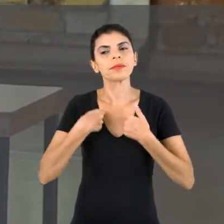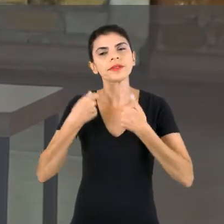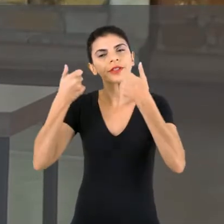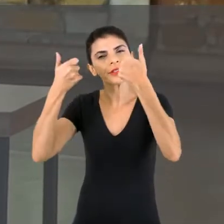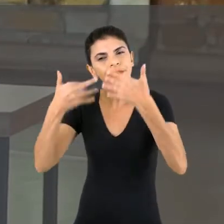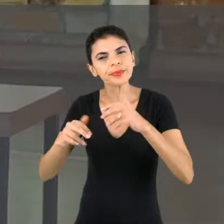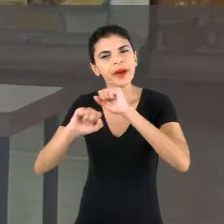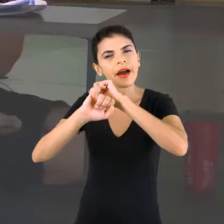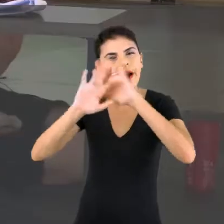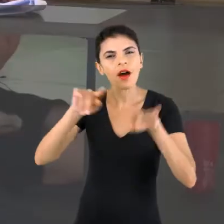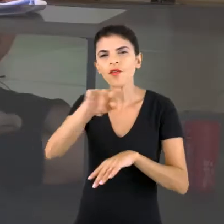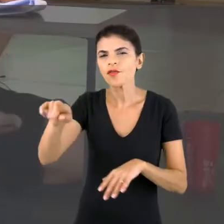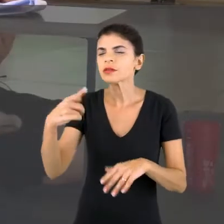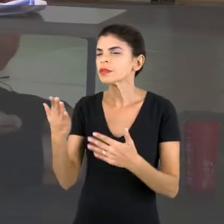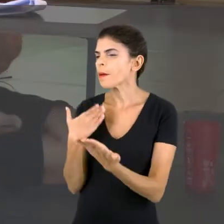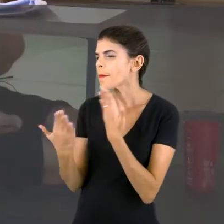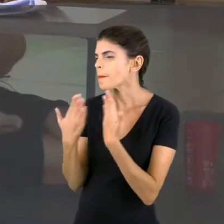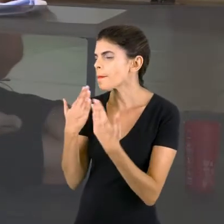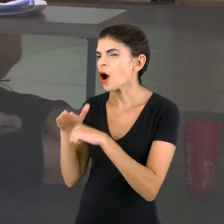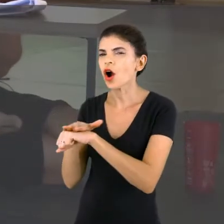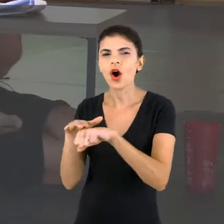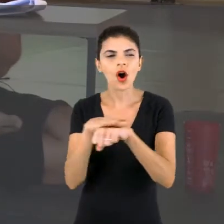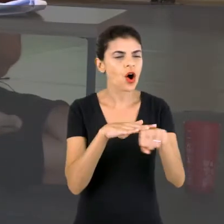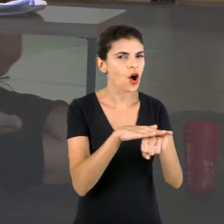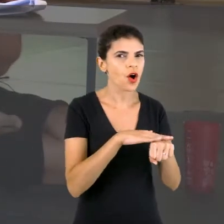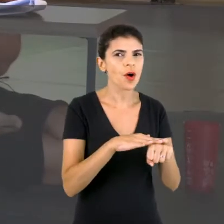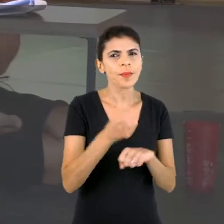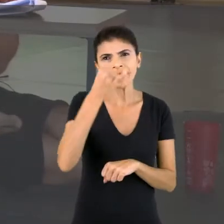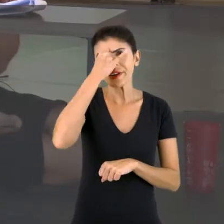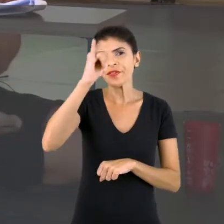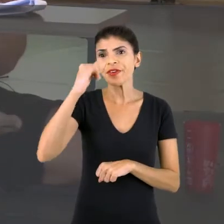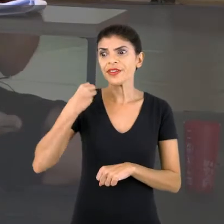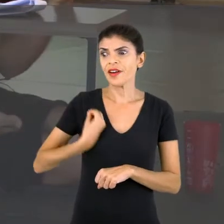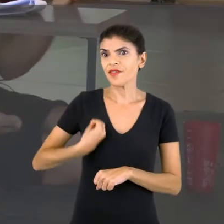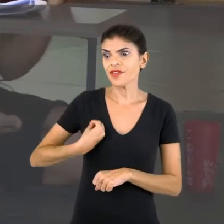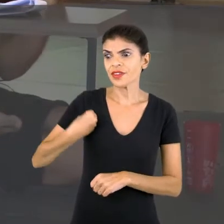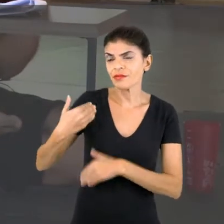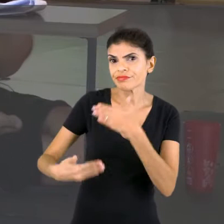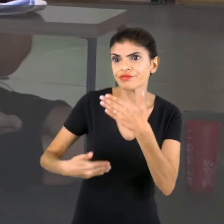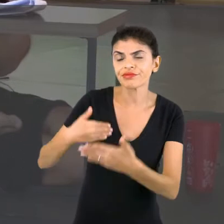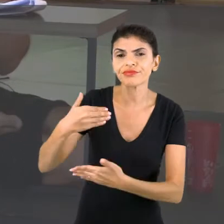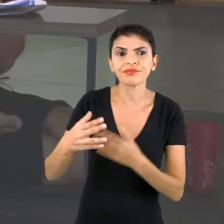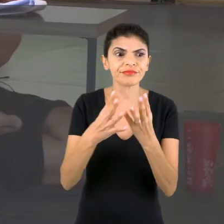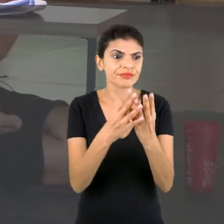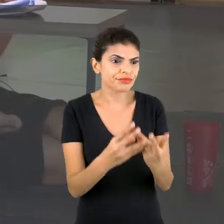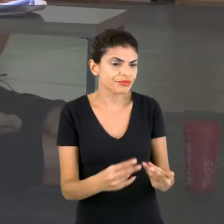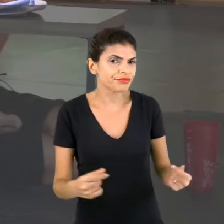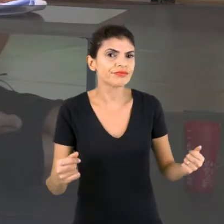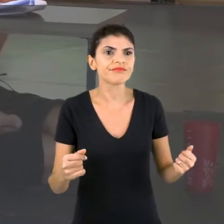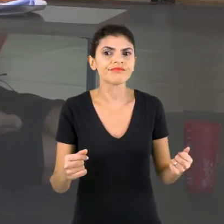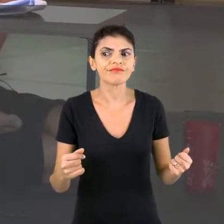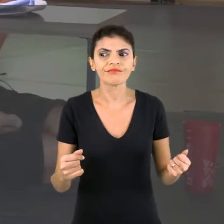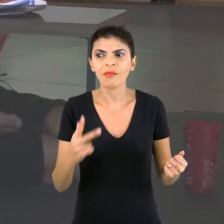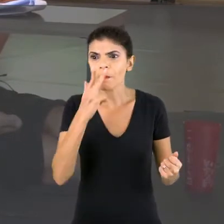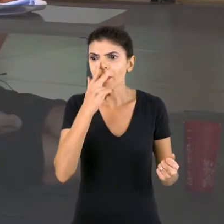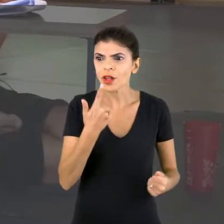ser claro. Vocês precisam conversar sobre isso, para a companhia não tomar toda a vida de uma pessoa e ser